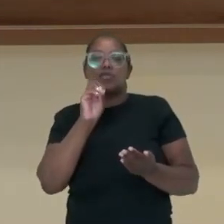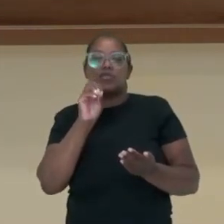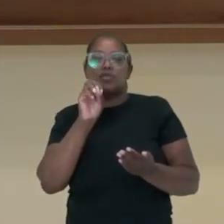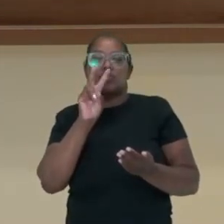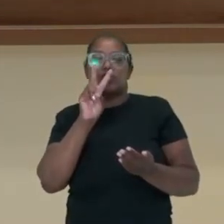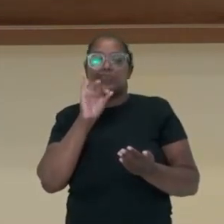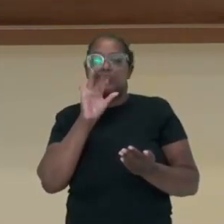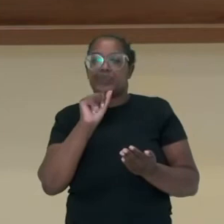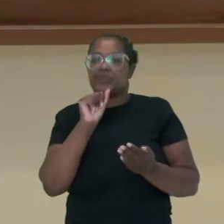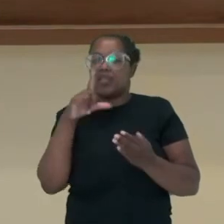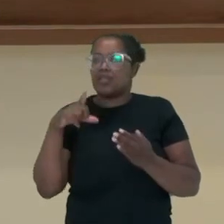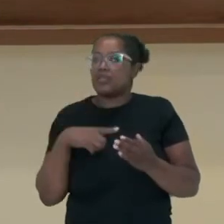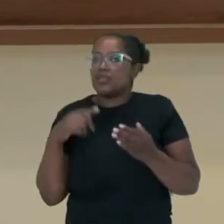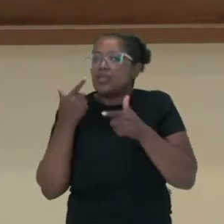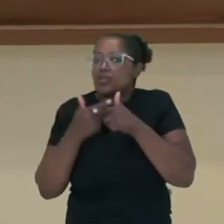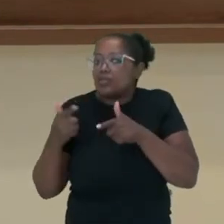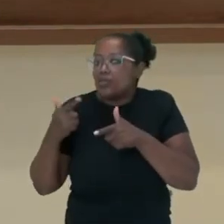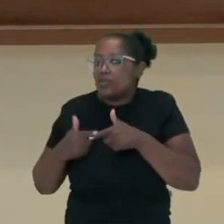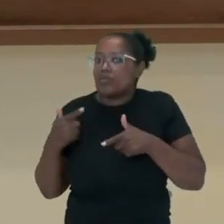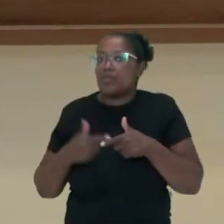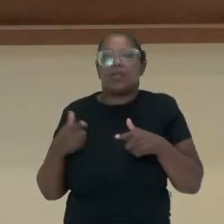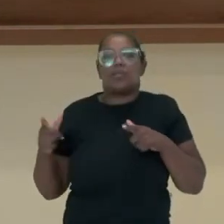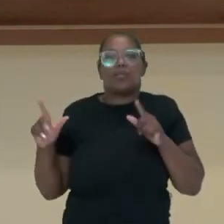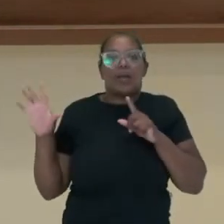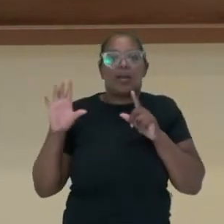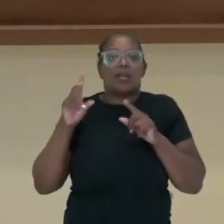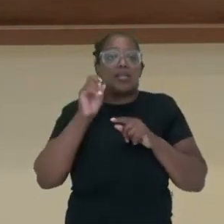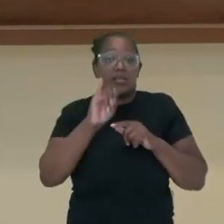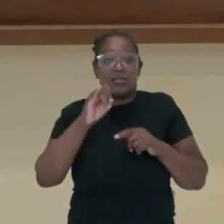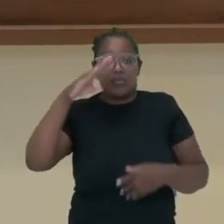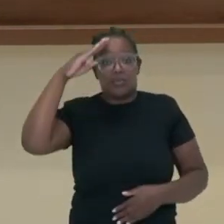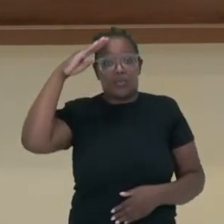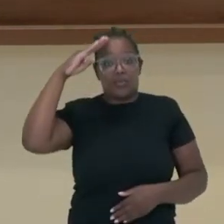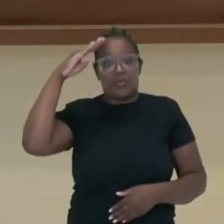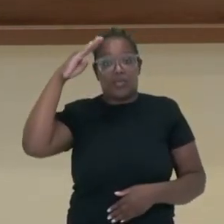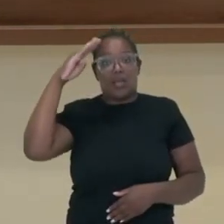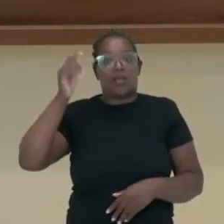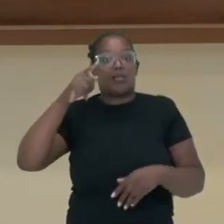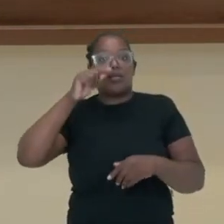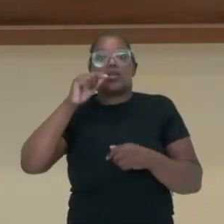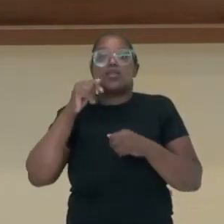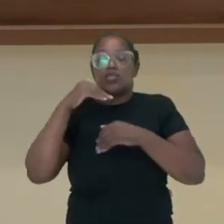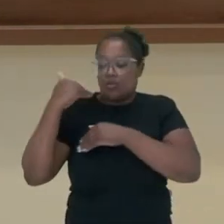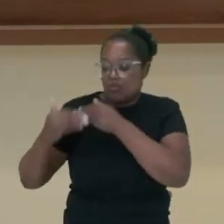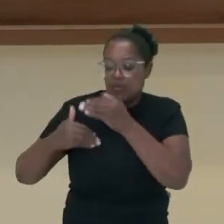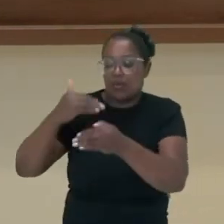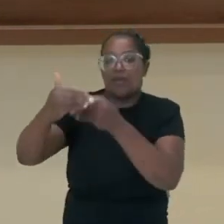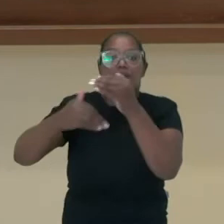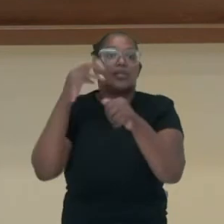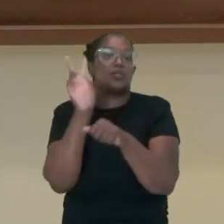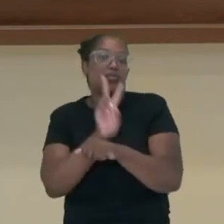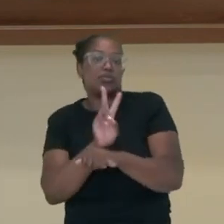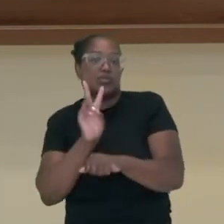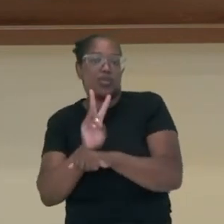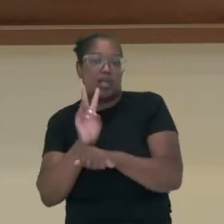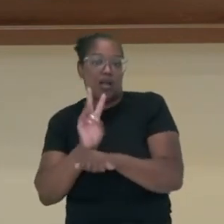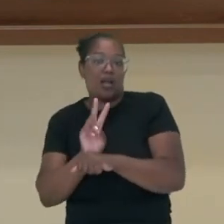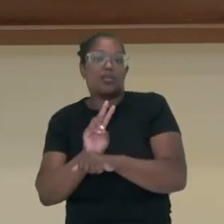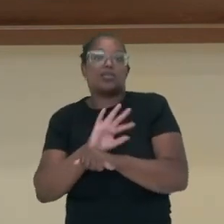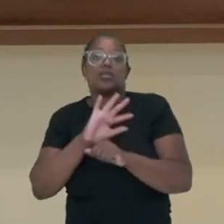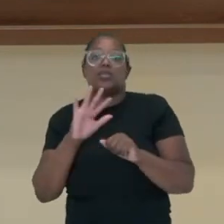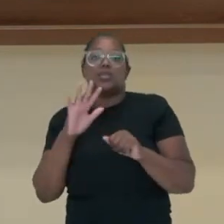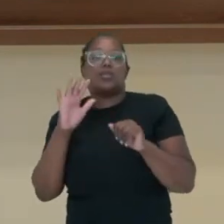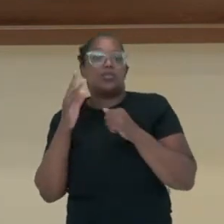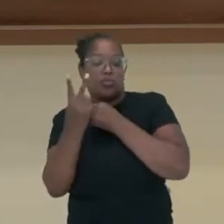OTAN, tinha a primordial estrutura de ser militar e estabelecer o avanço, a proteção e até a